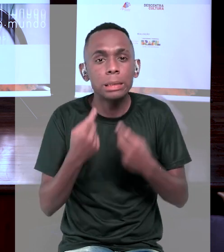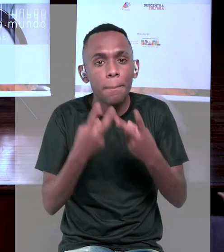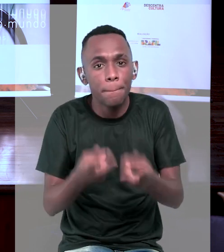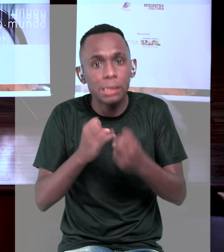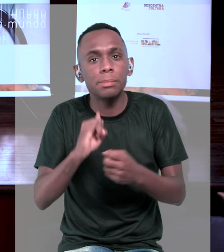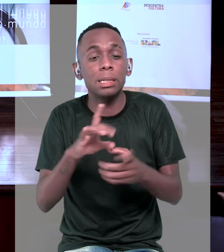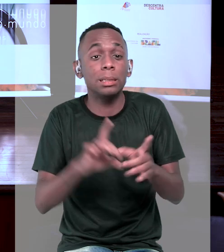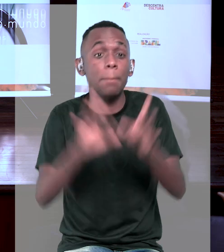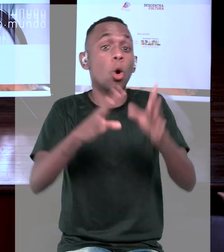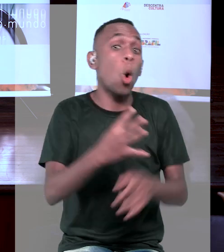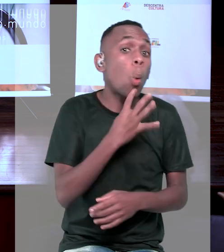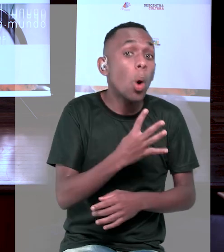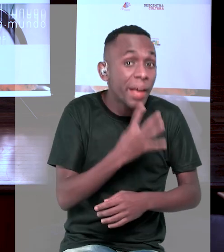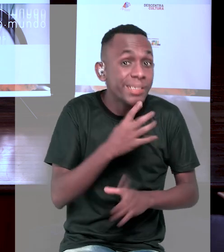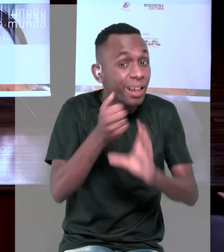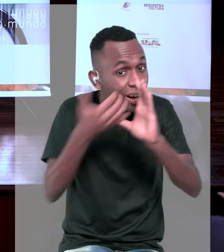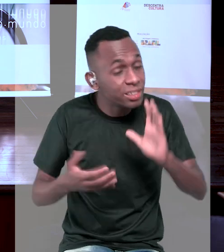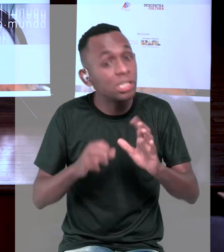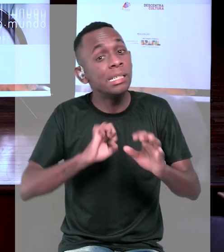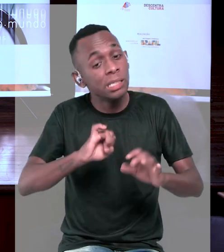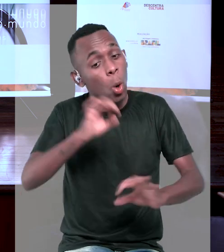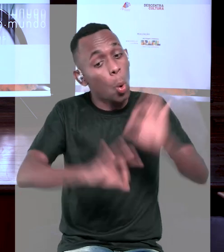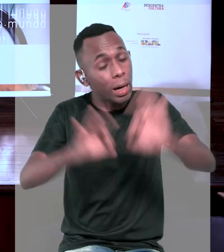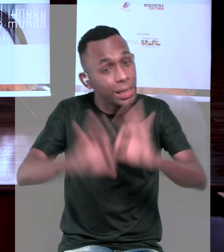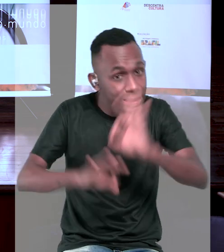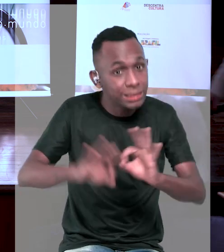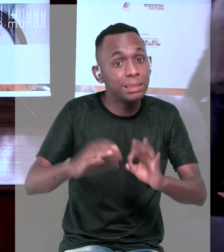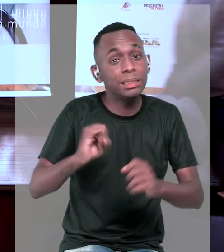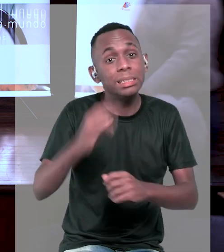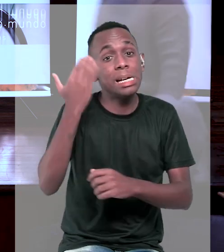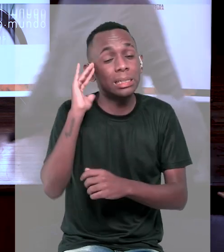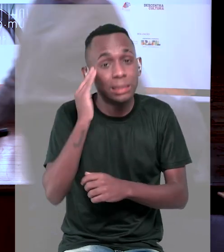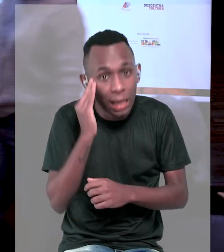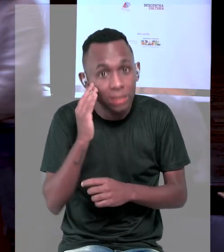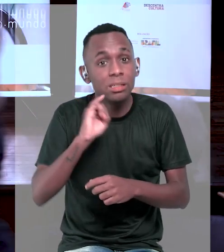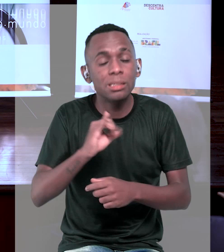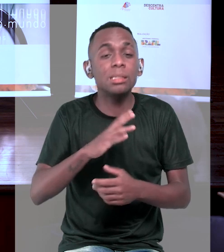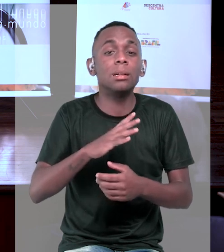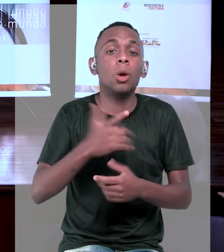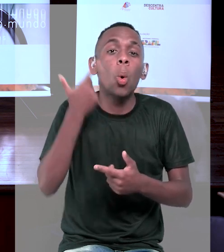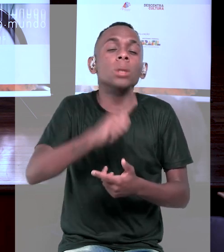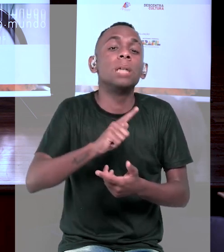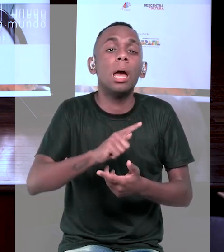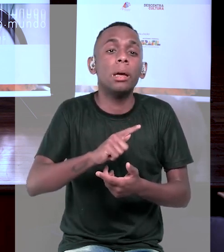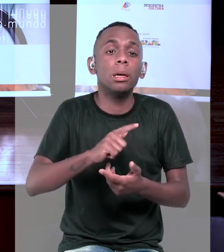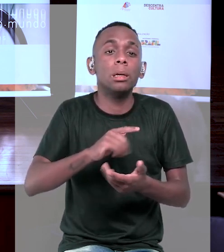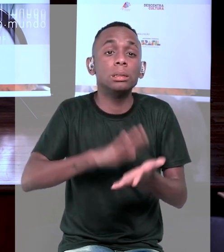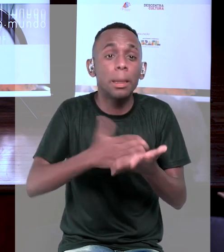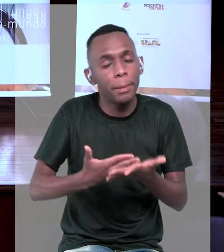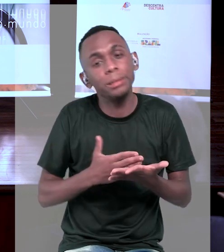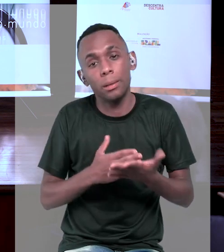isso, regula isso, entende isso, interpreta isso. Se não acontecer